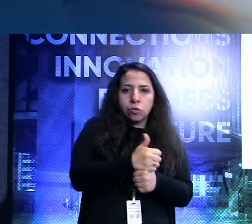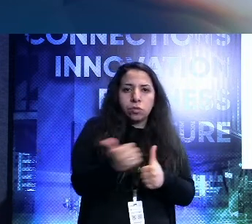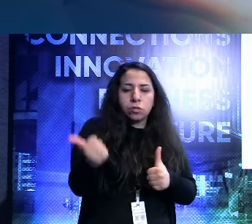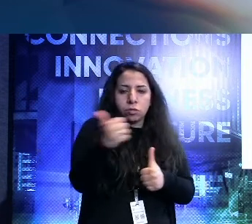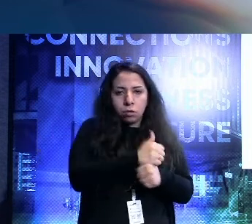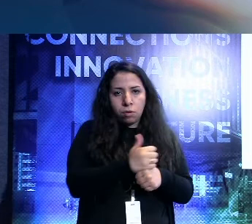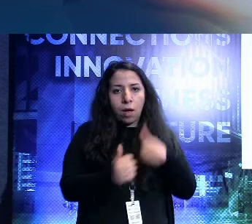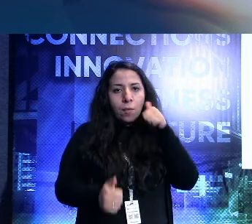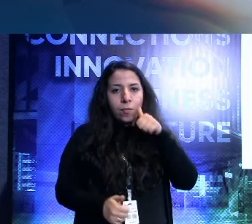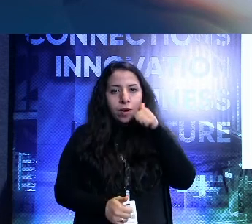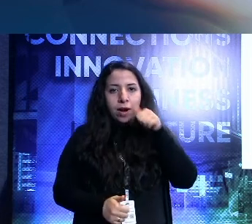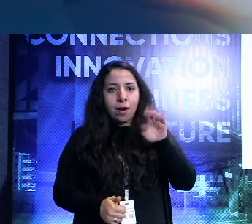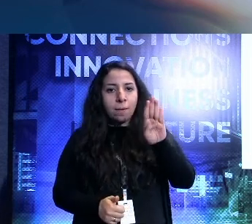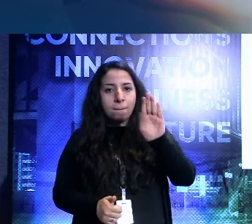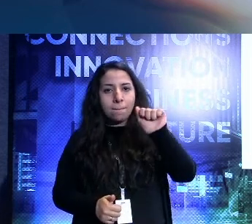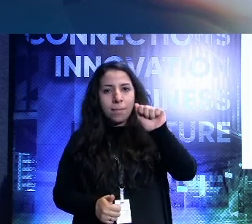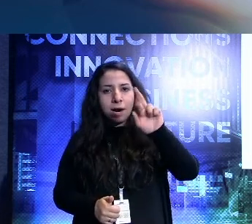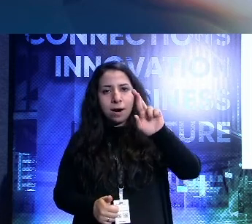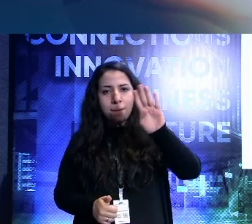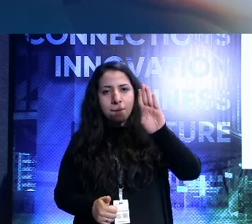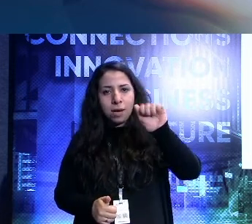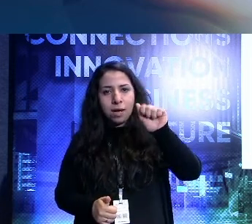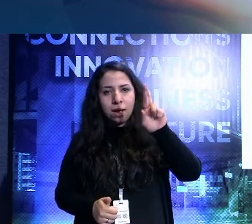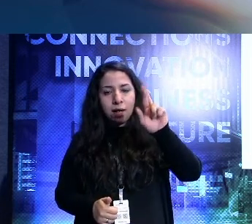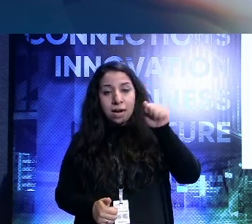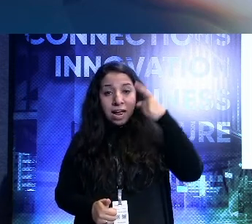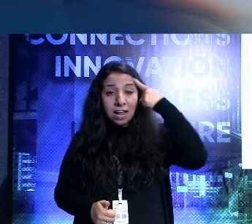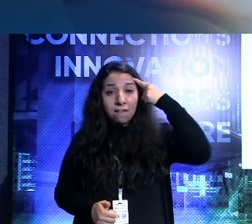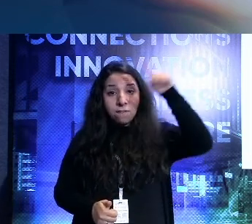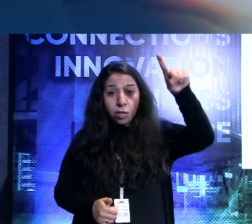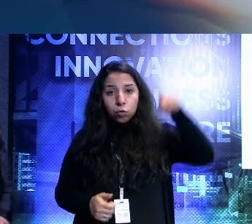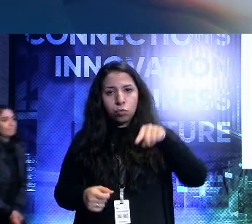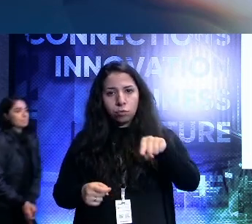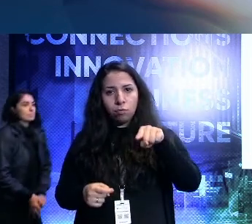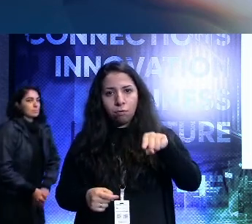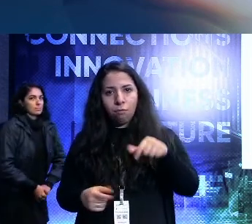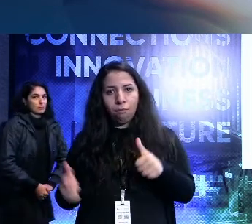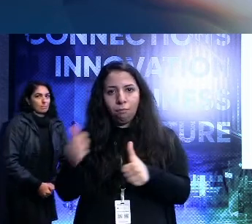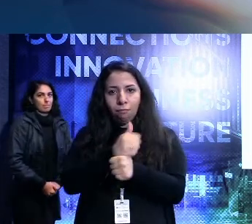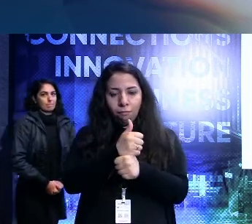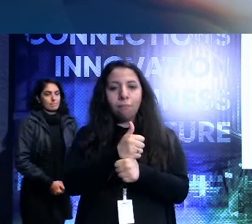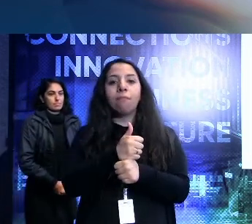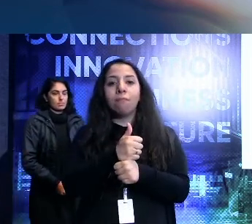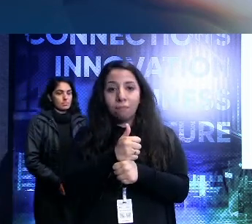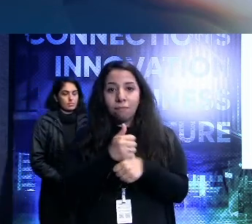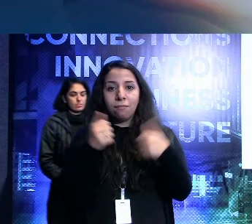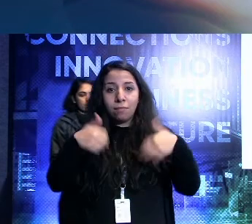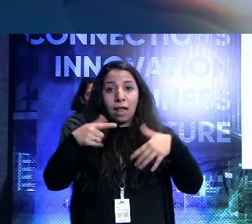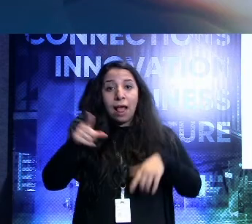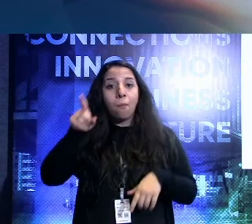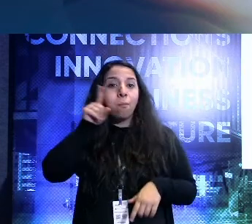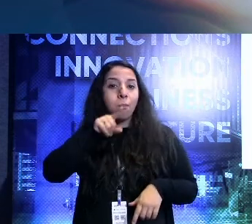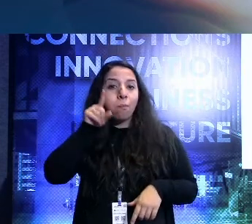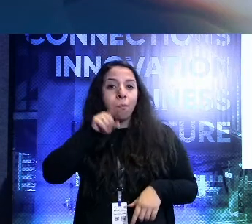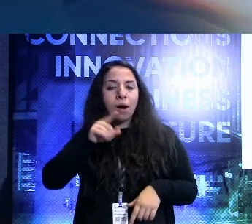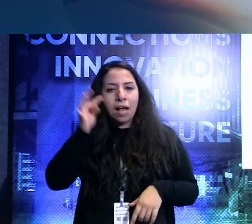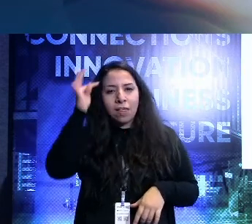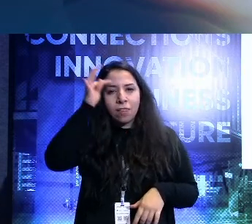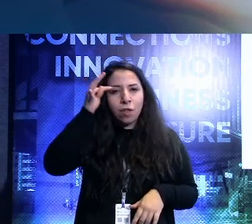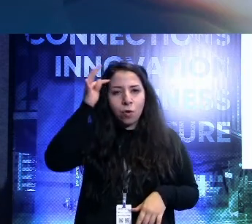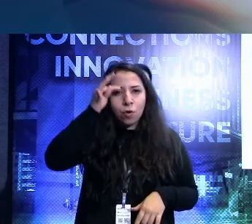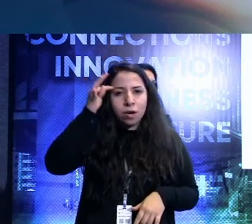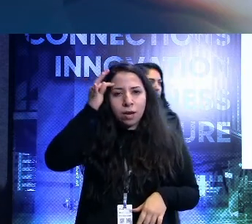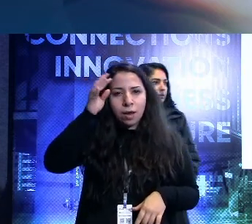viva ainda, ela é uma desenvolvedora estadunidense, e ela desenvolveu essa teoria, esse princípio,